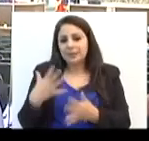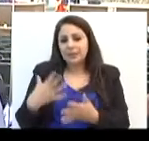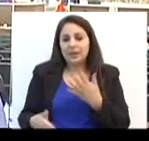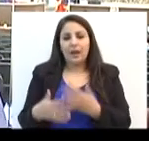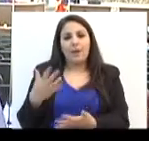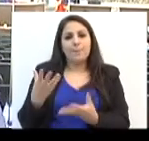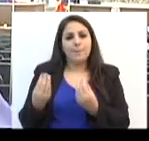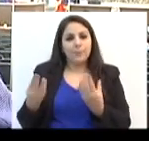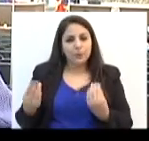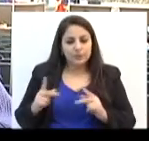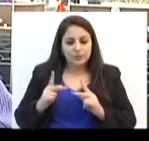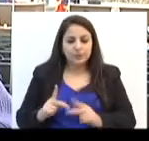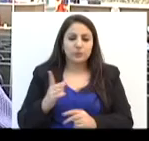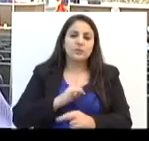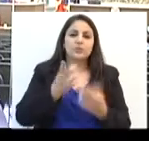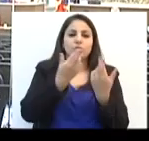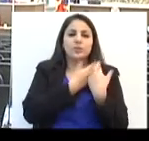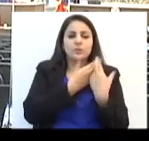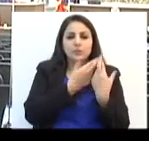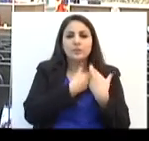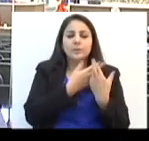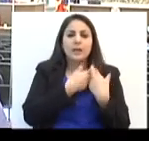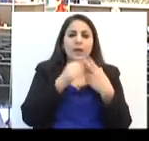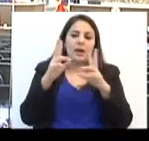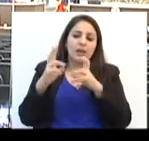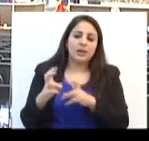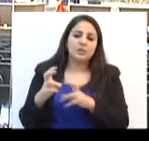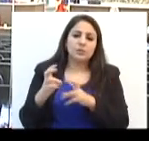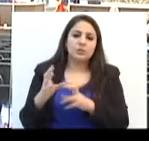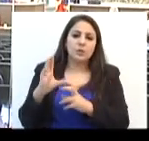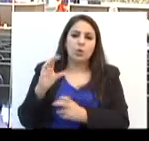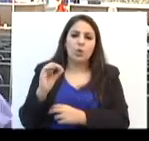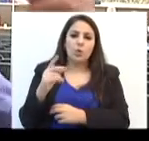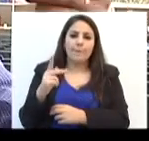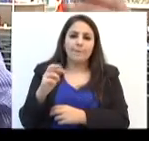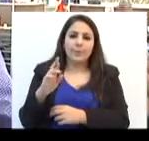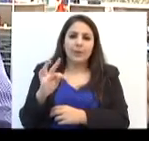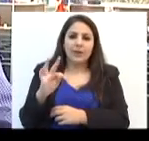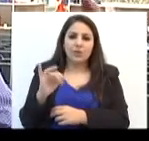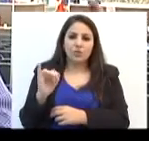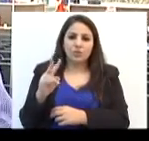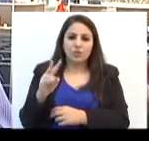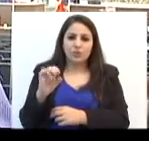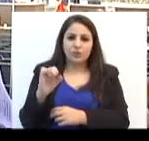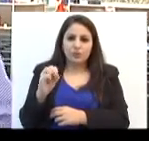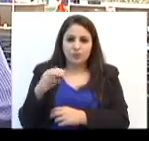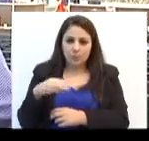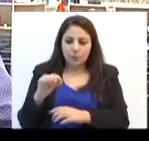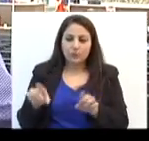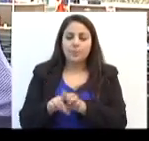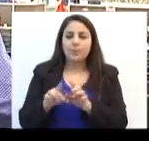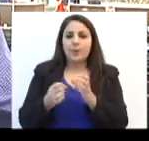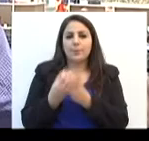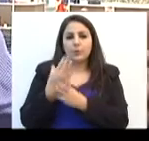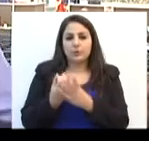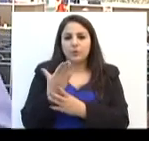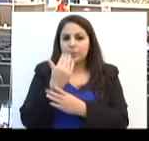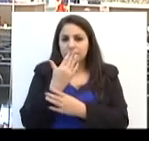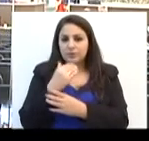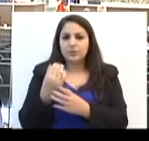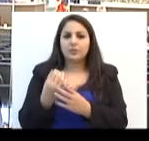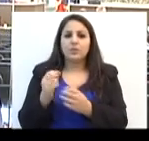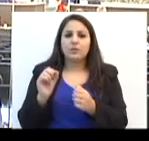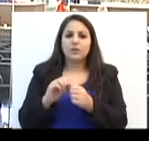muito. Pessoas que tinham responsabilidade como a questão do cooperativismo, a questão da produção de alimento, tá, estão agregando, estão assumindo